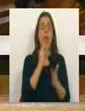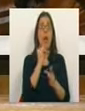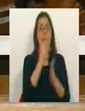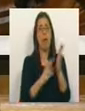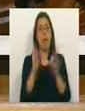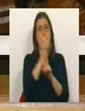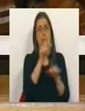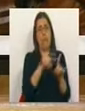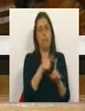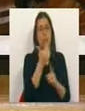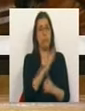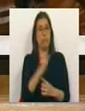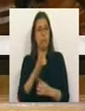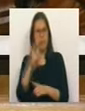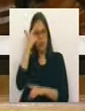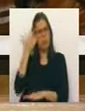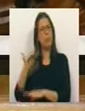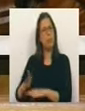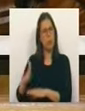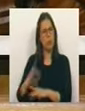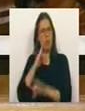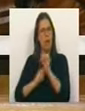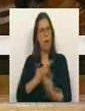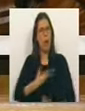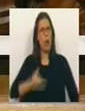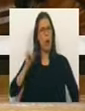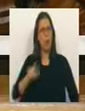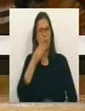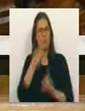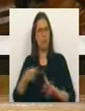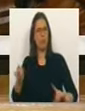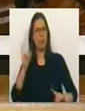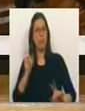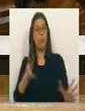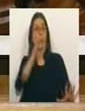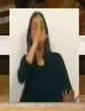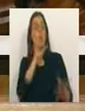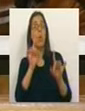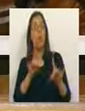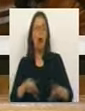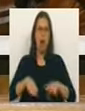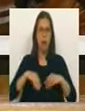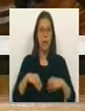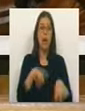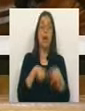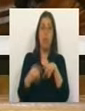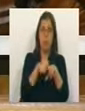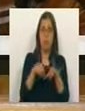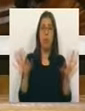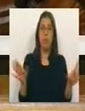impostos, são bons exemplos desse preconceito retrógrado e bafiento. O Governo aceita estas